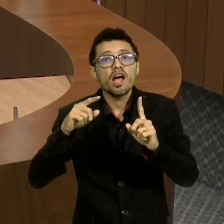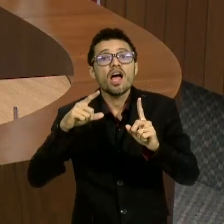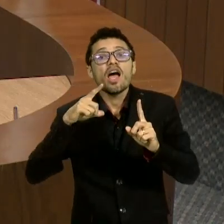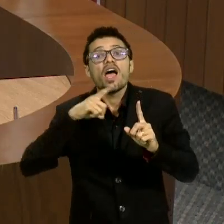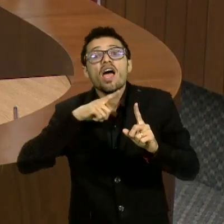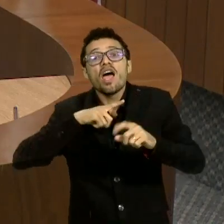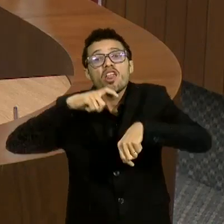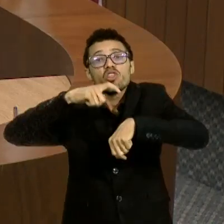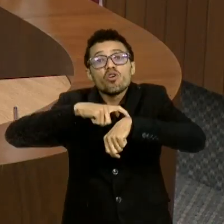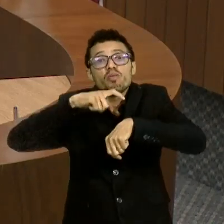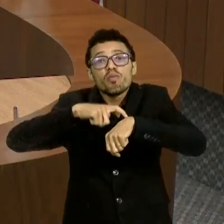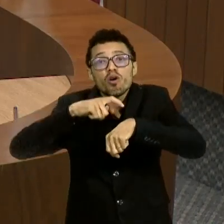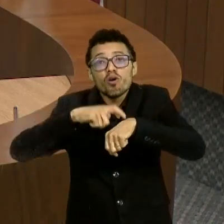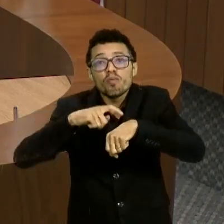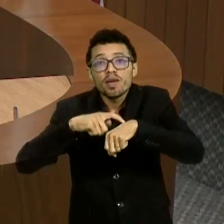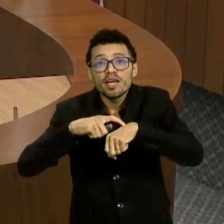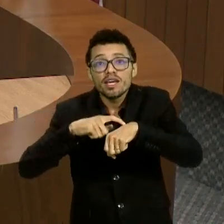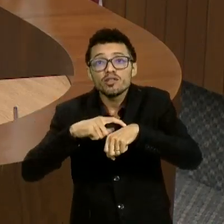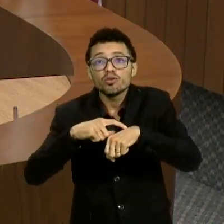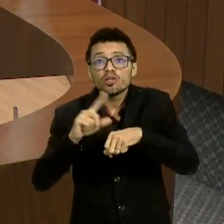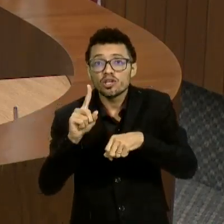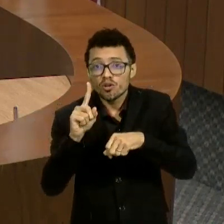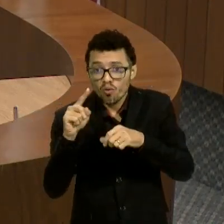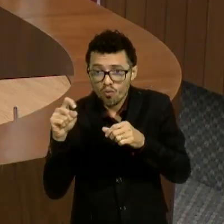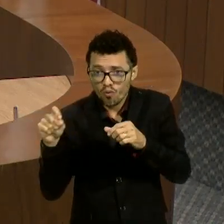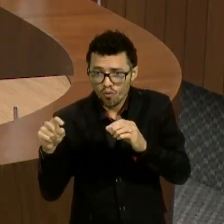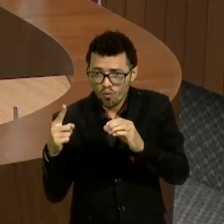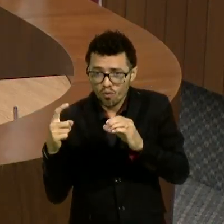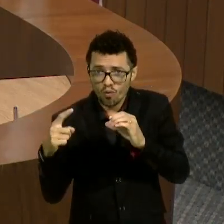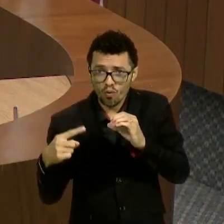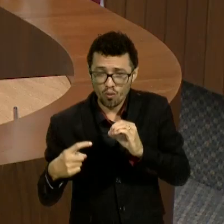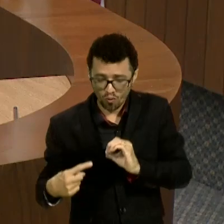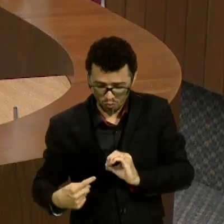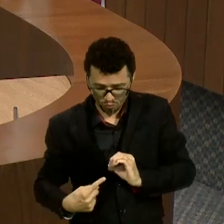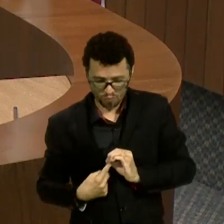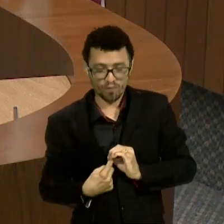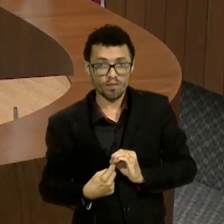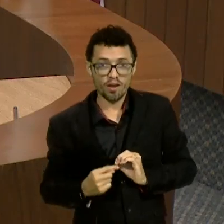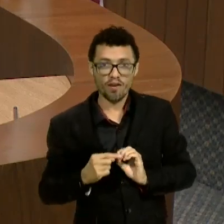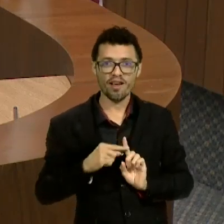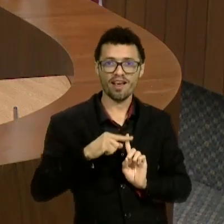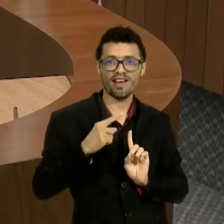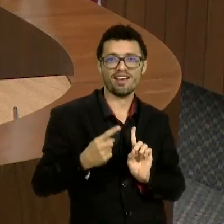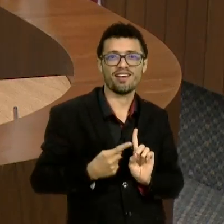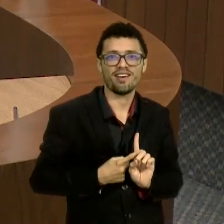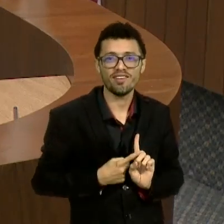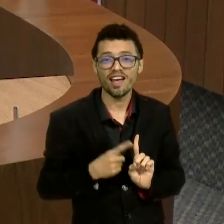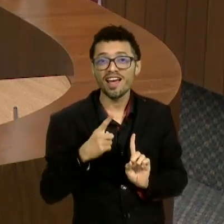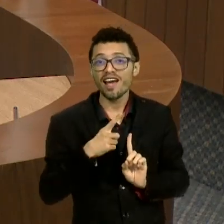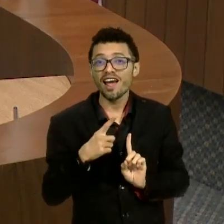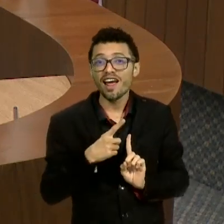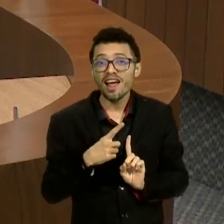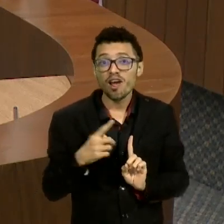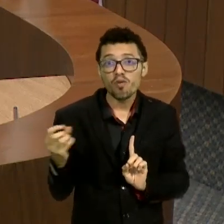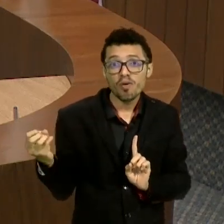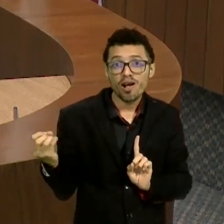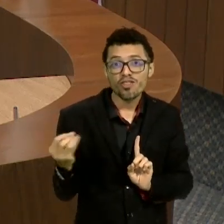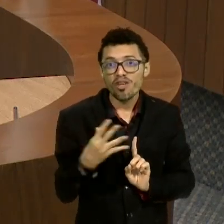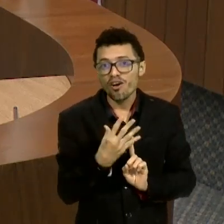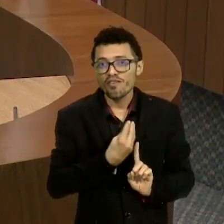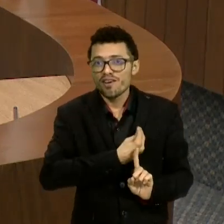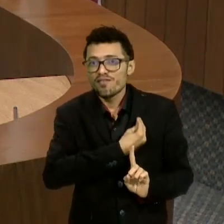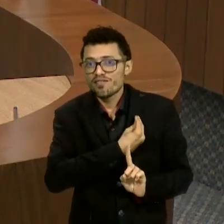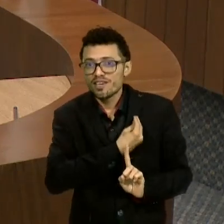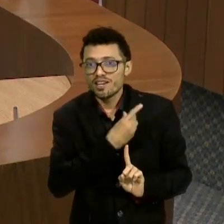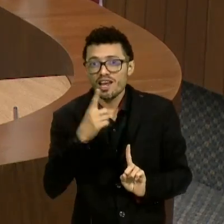espermatozoide fertiliza o óvulo resultando Em quê Em uma nova entidade com um código genético